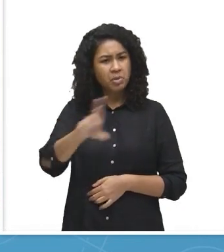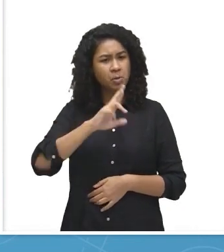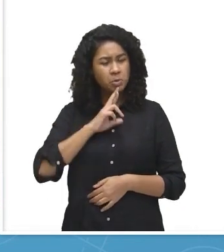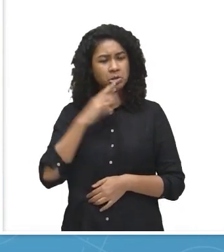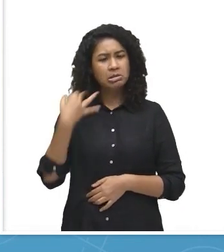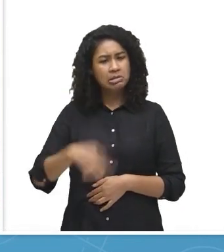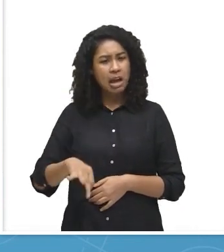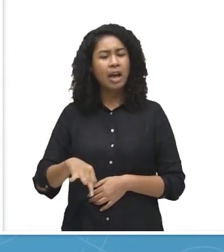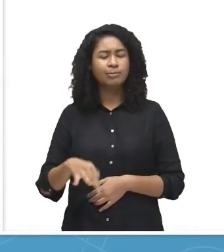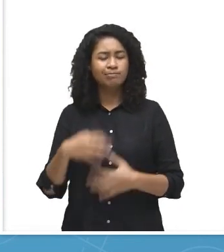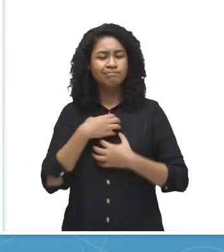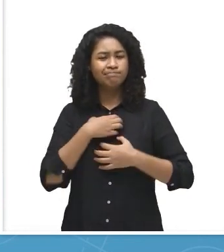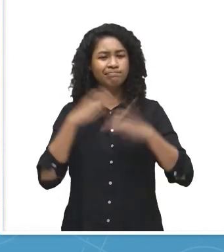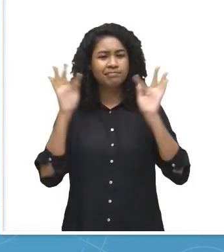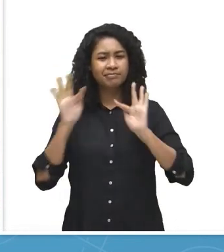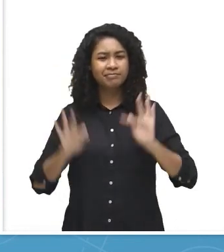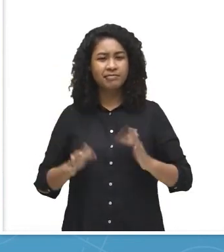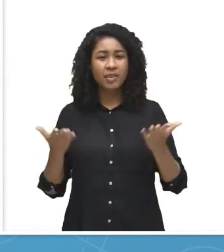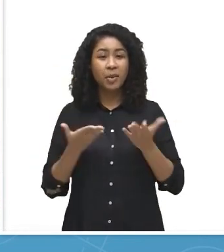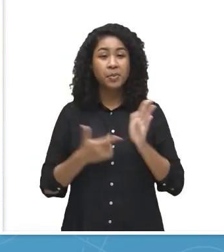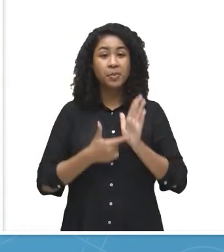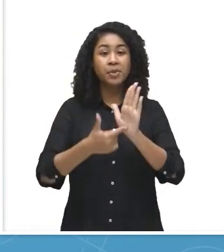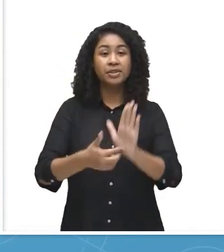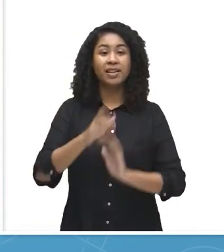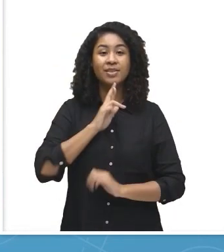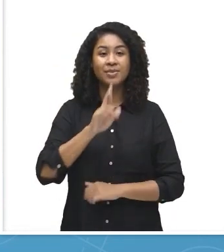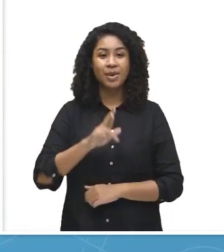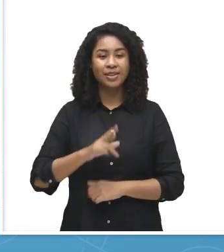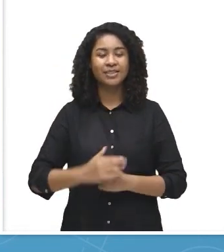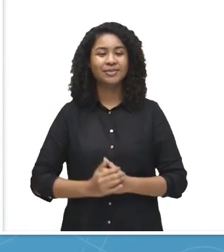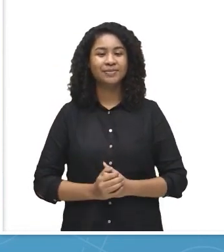feliz. Vamos agora para o gabarito para ver se vocês acertaram.